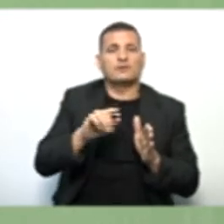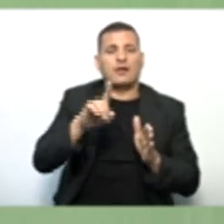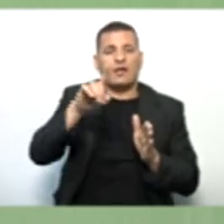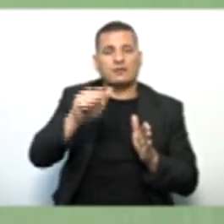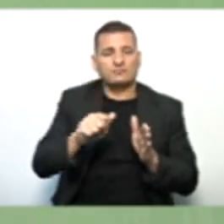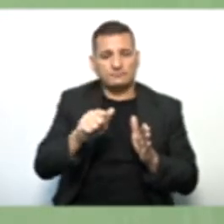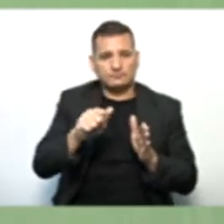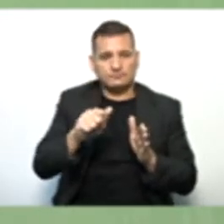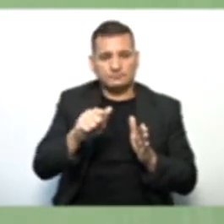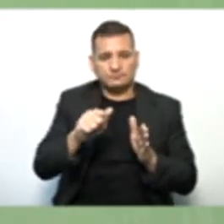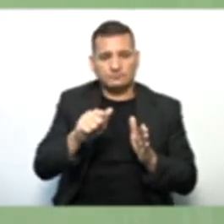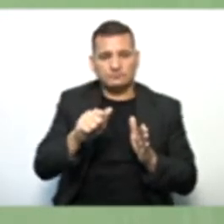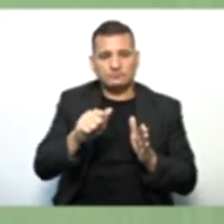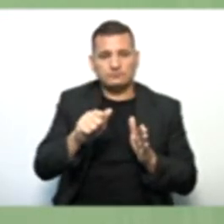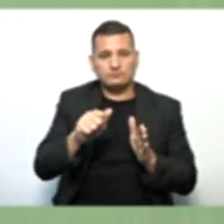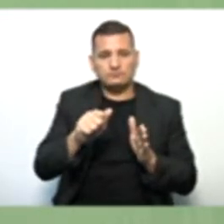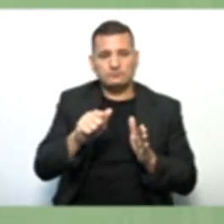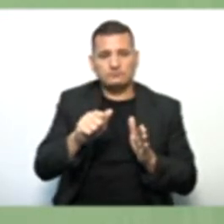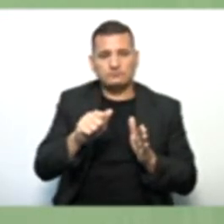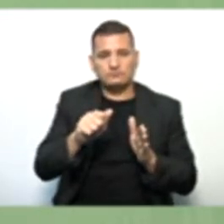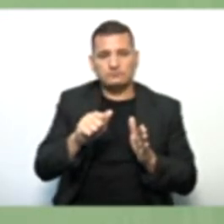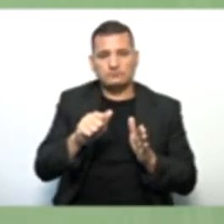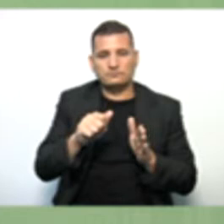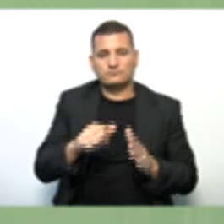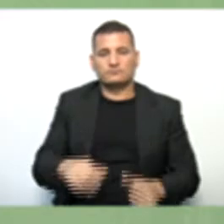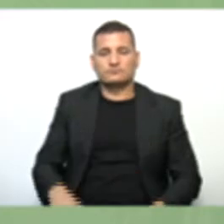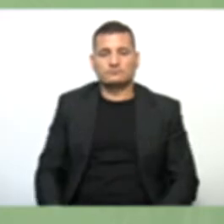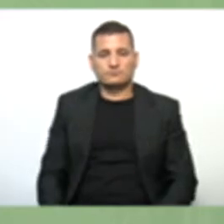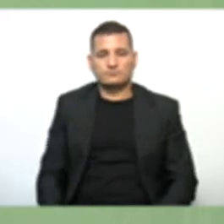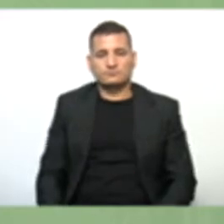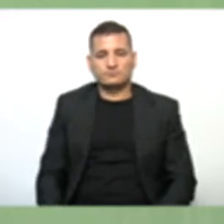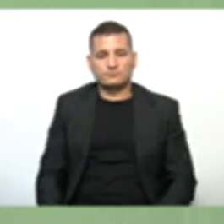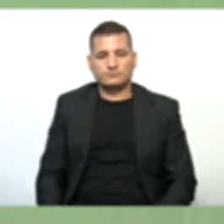ó. Escrever aqui.